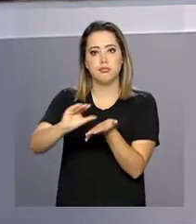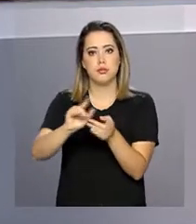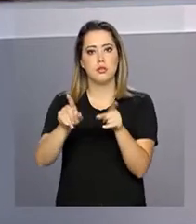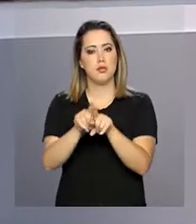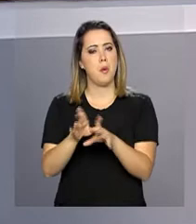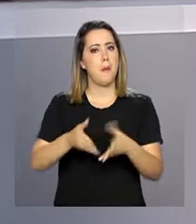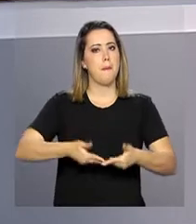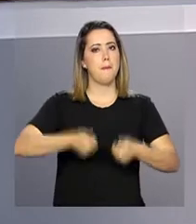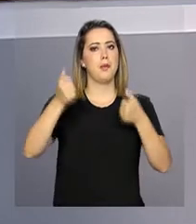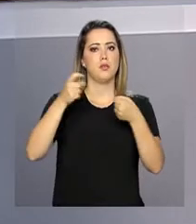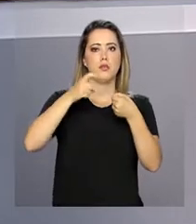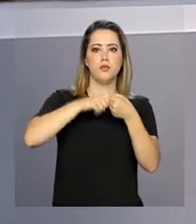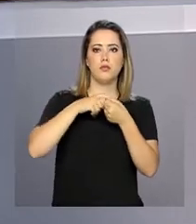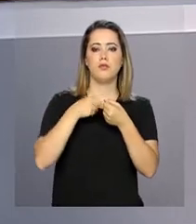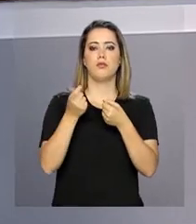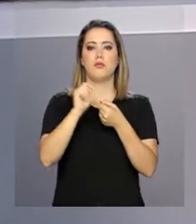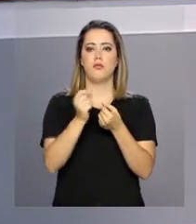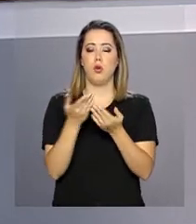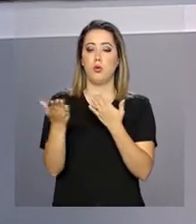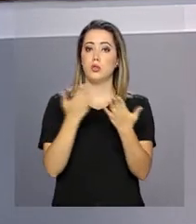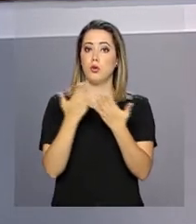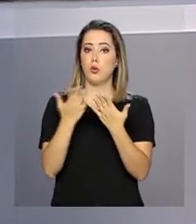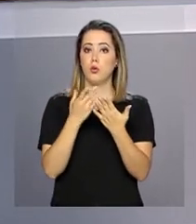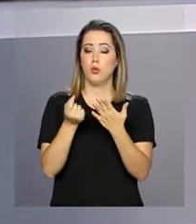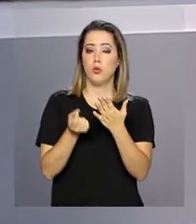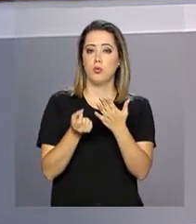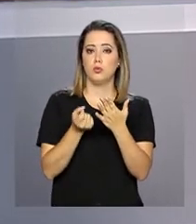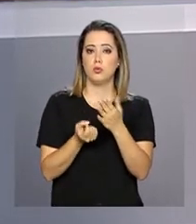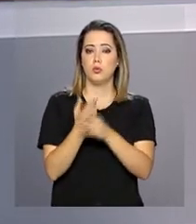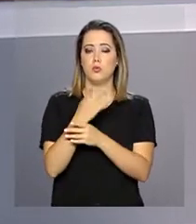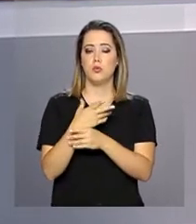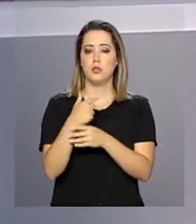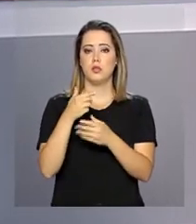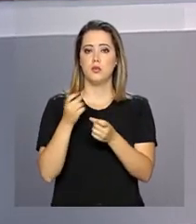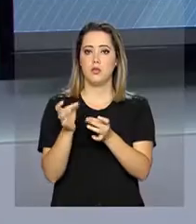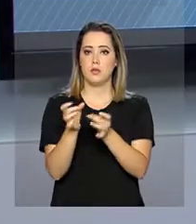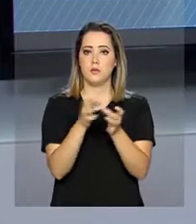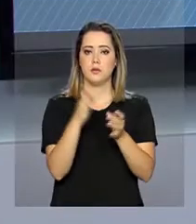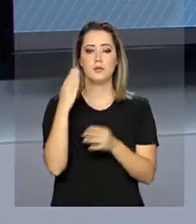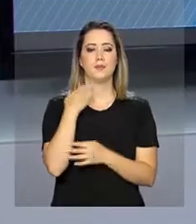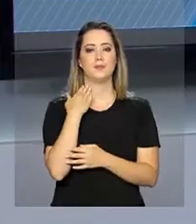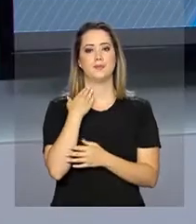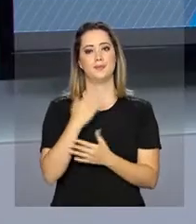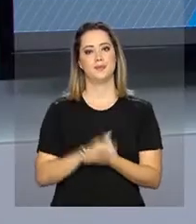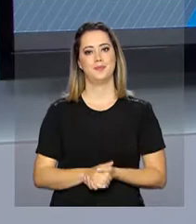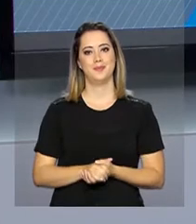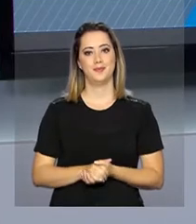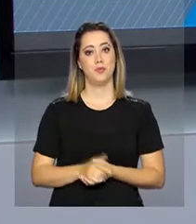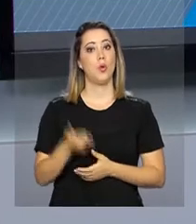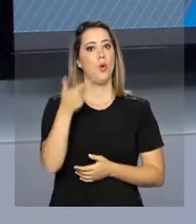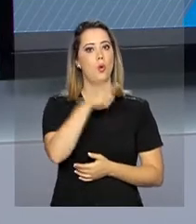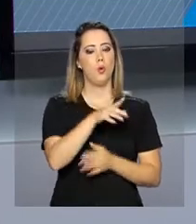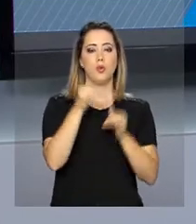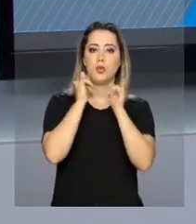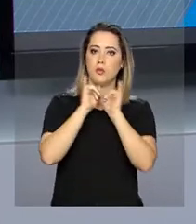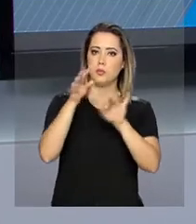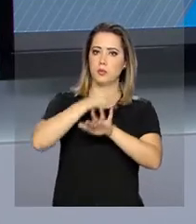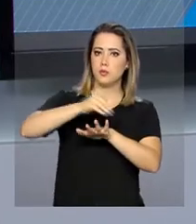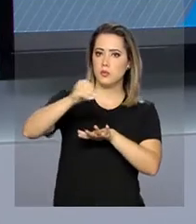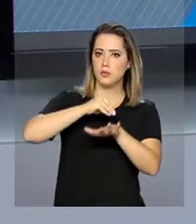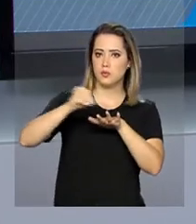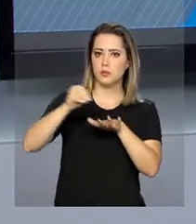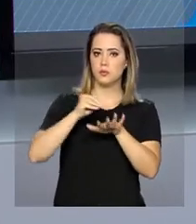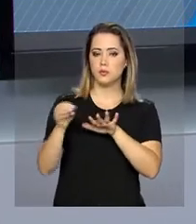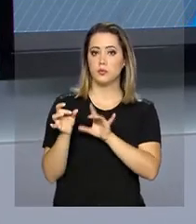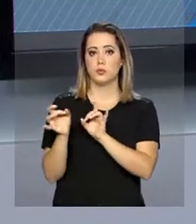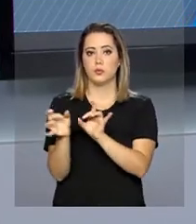investimentos e o maior retorno proporcionado pelas ações do banco. E mais uma notícia de economia. O